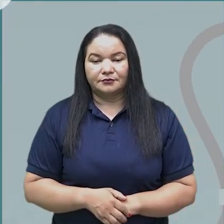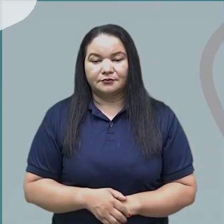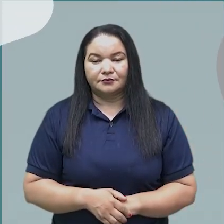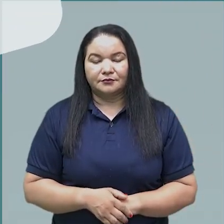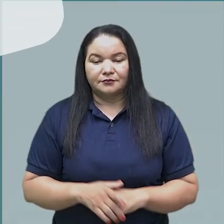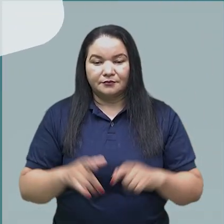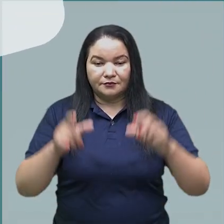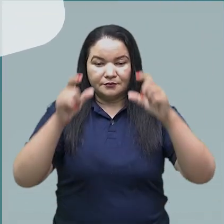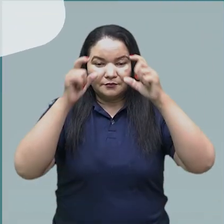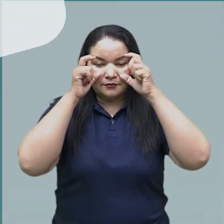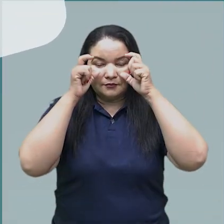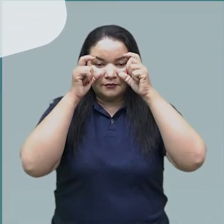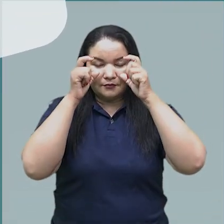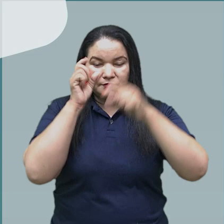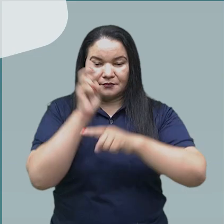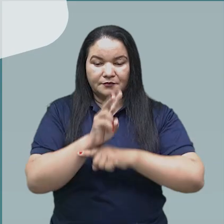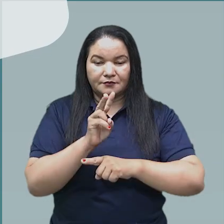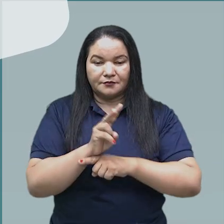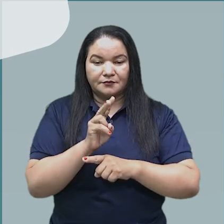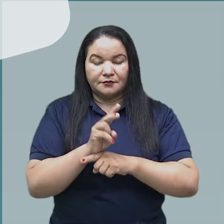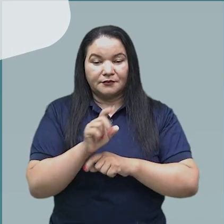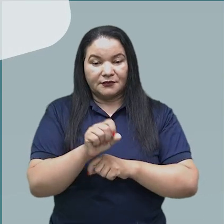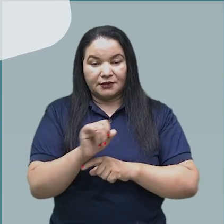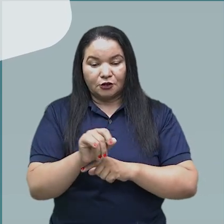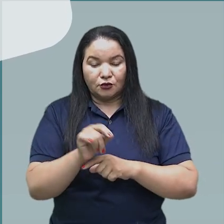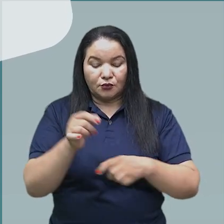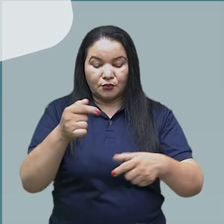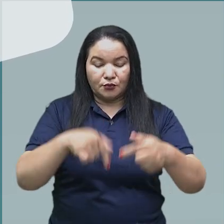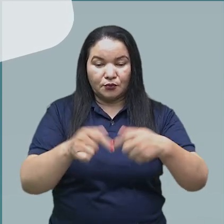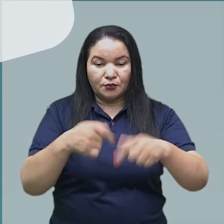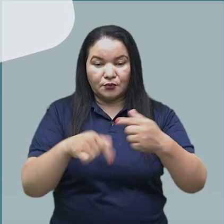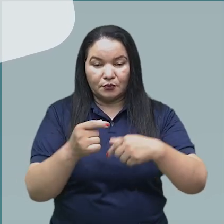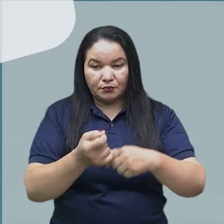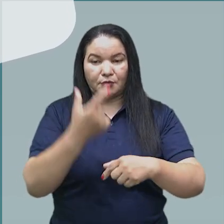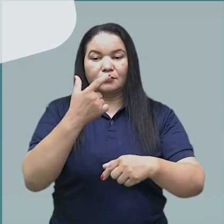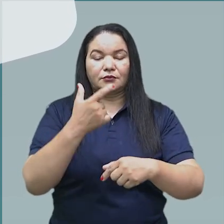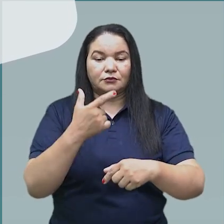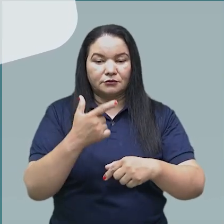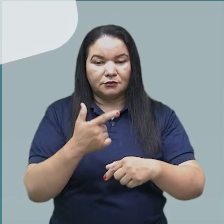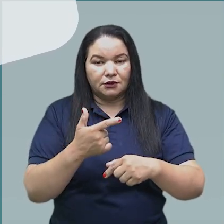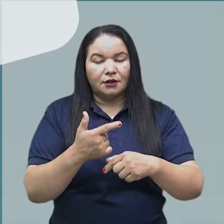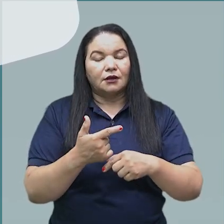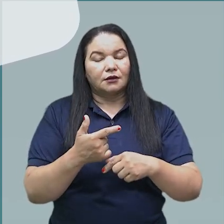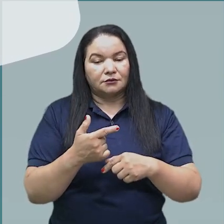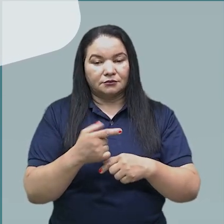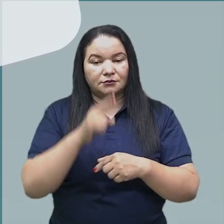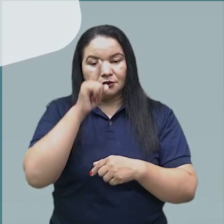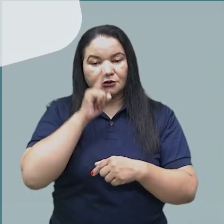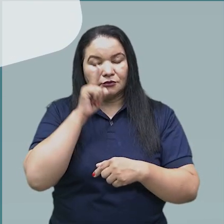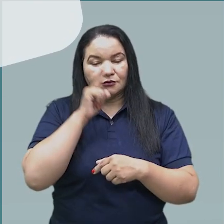Os óculos de proteção evitam que respingos atinjam os olhos durante manuseios